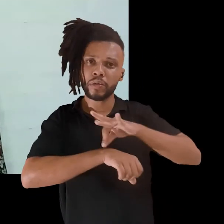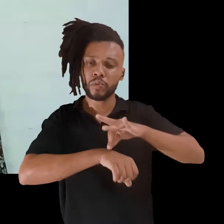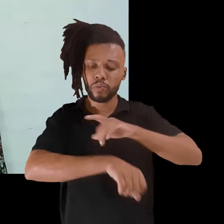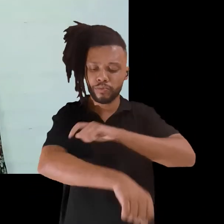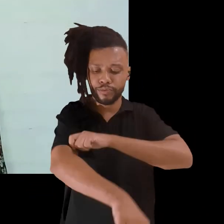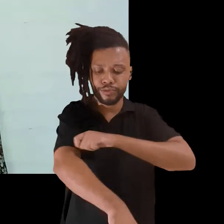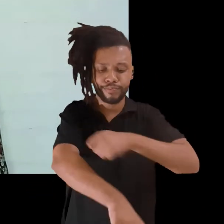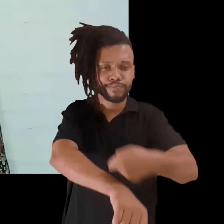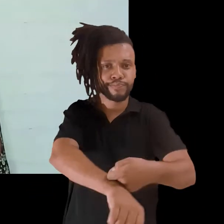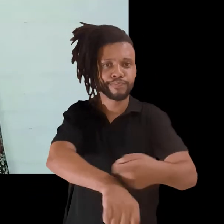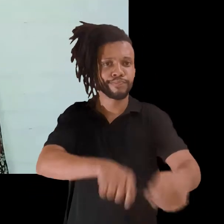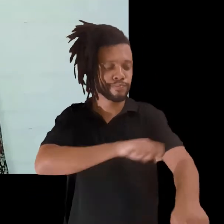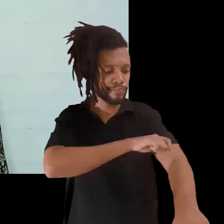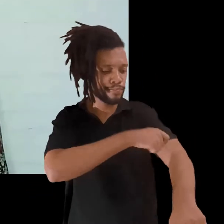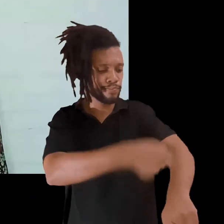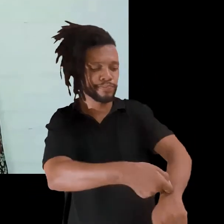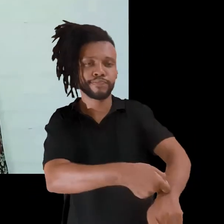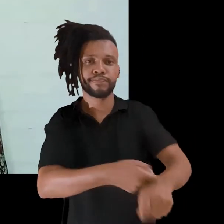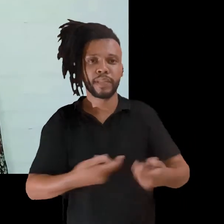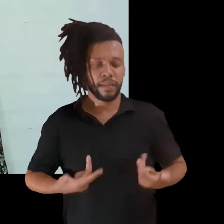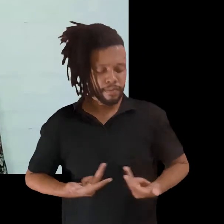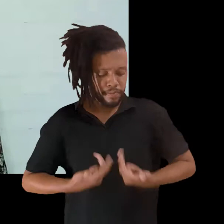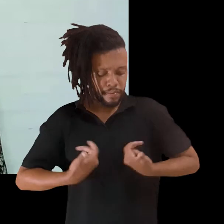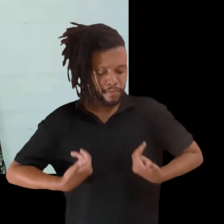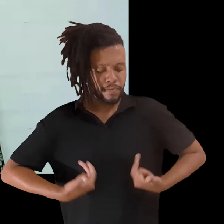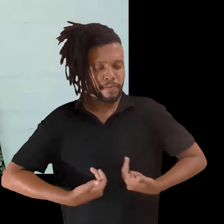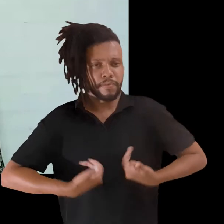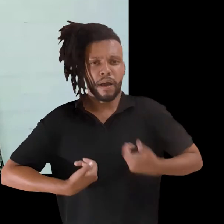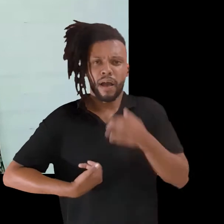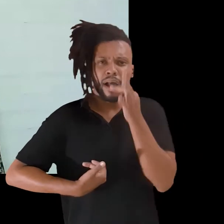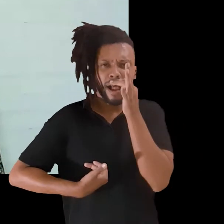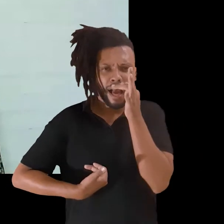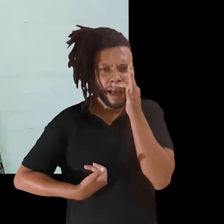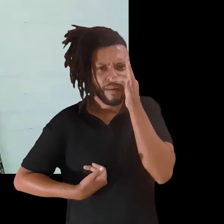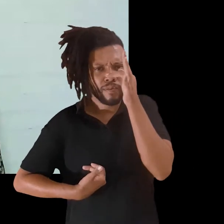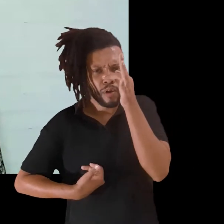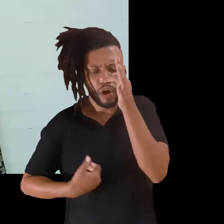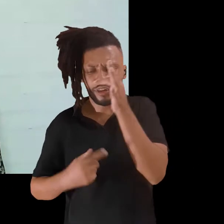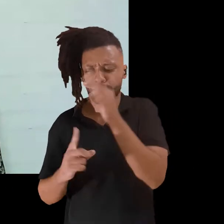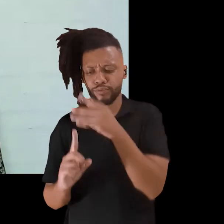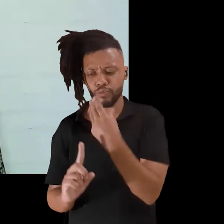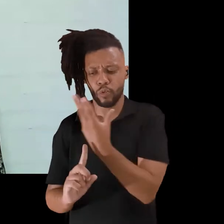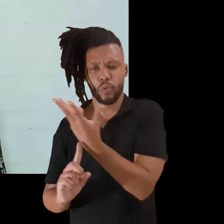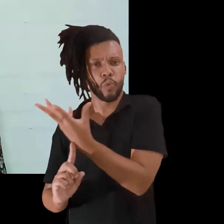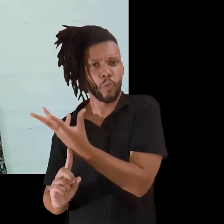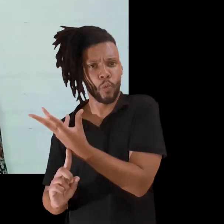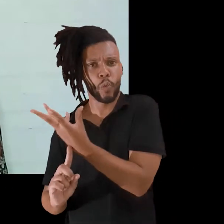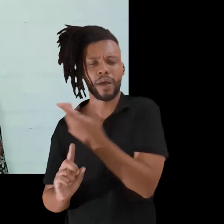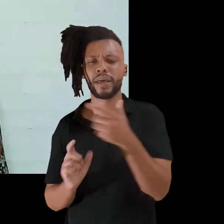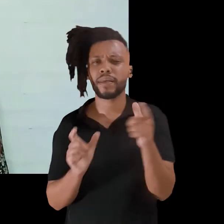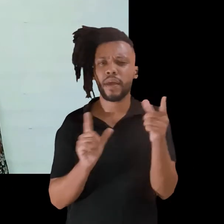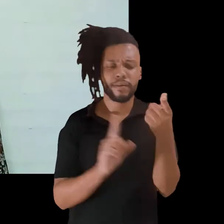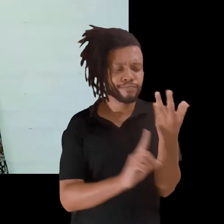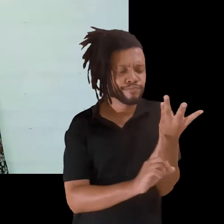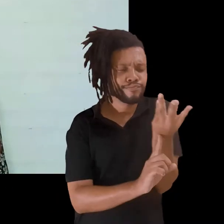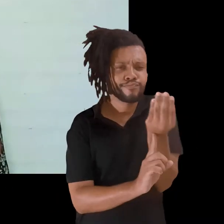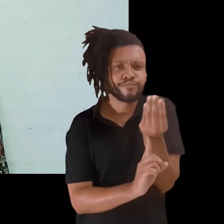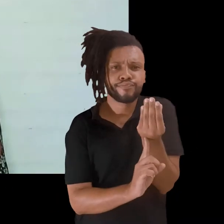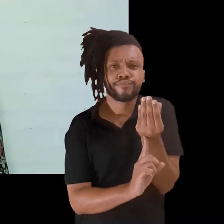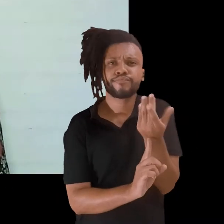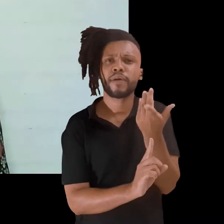mangas compridas, que é estampado com flores grandes vermelhas e flores menores